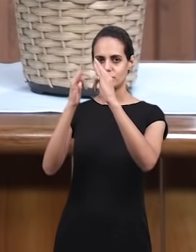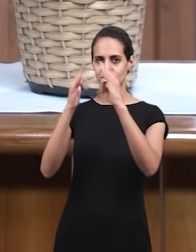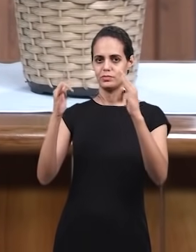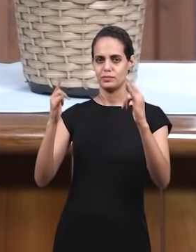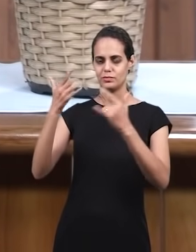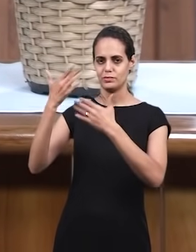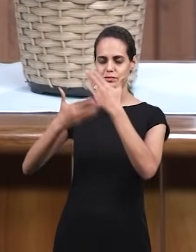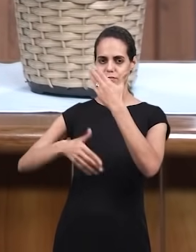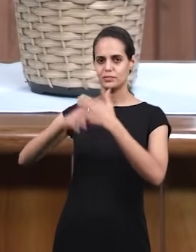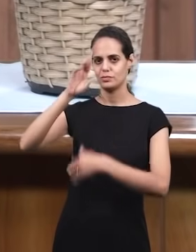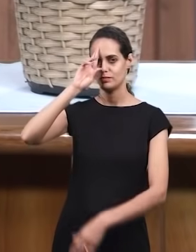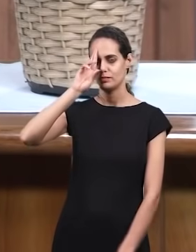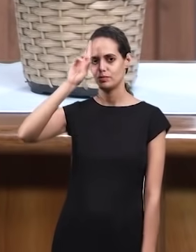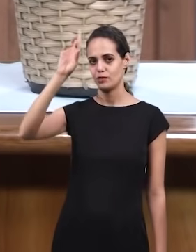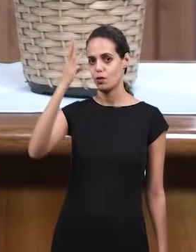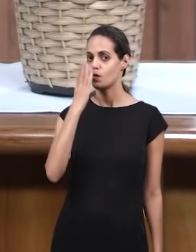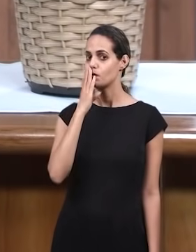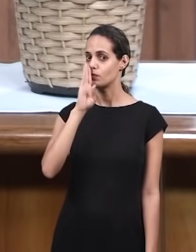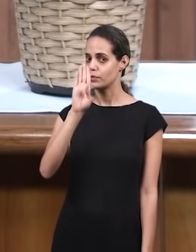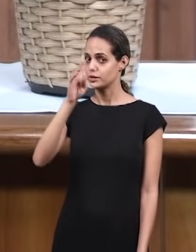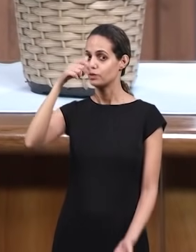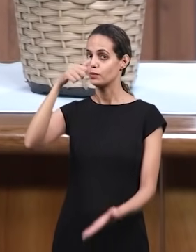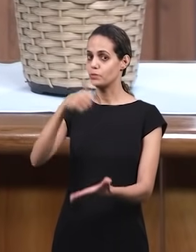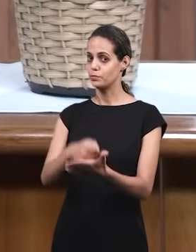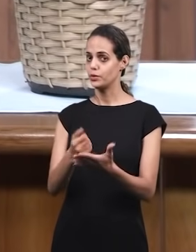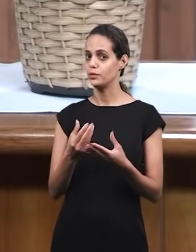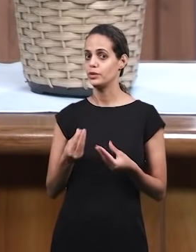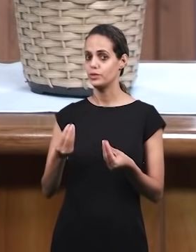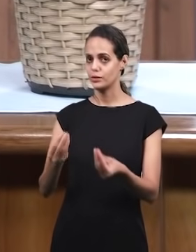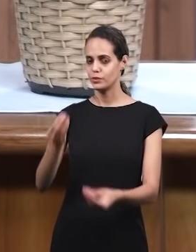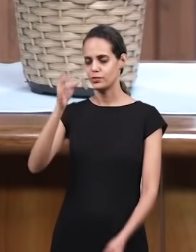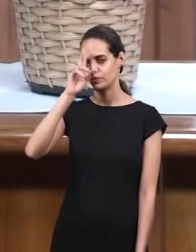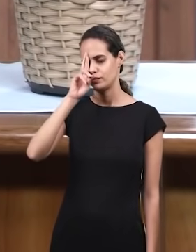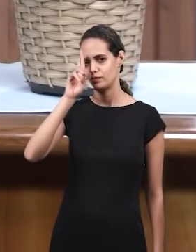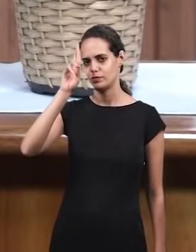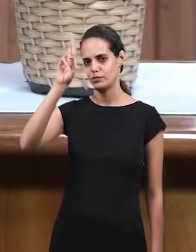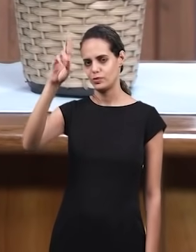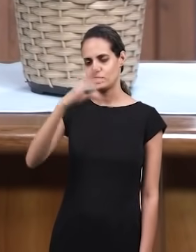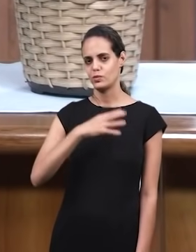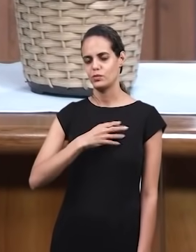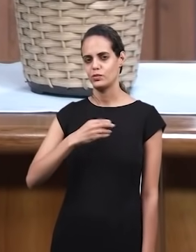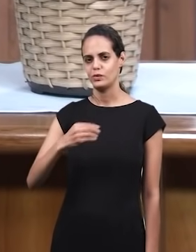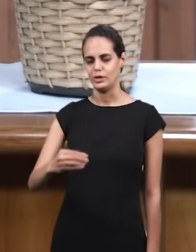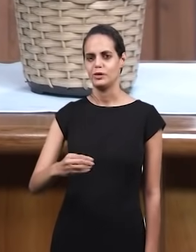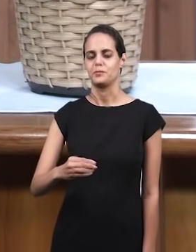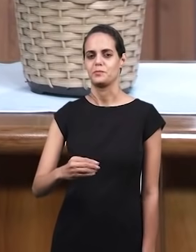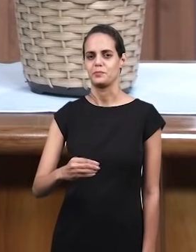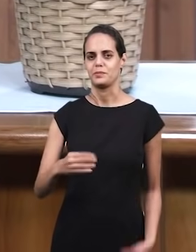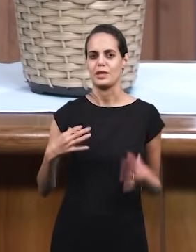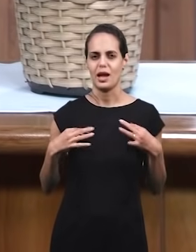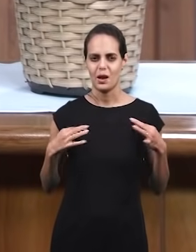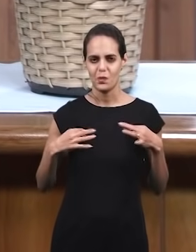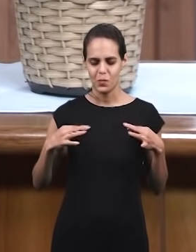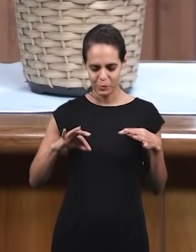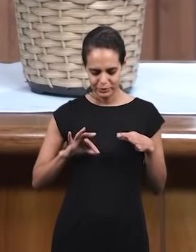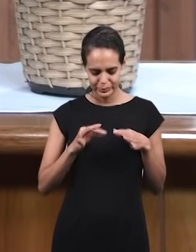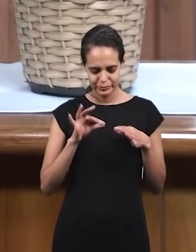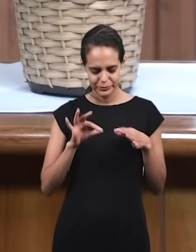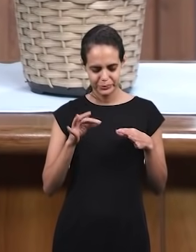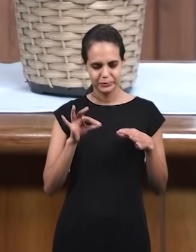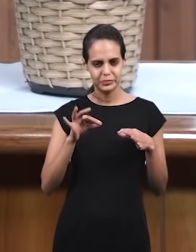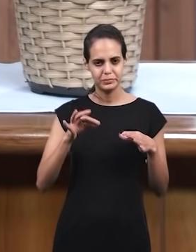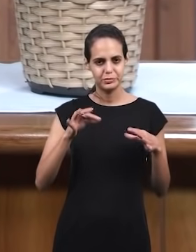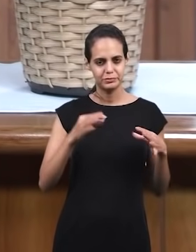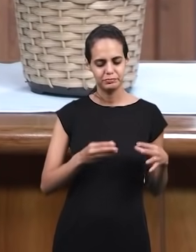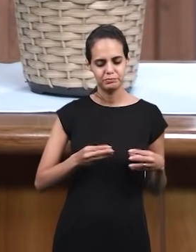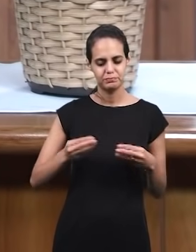ela fez, entregou ao Senhor aquele filho. E todo ano ela tecia roupa para o filhinho e levava lá para ele, mas ela deixou